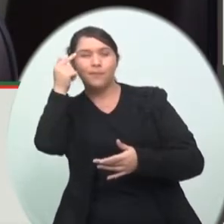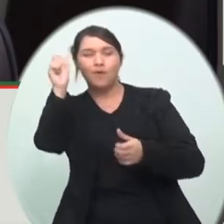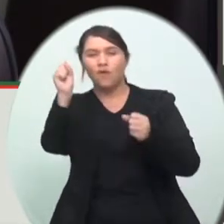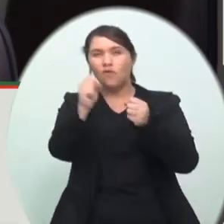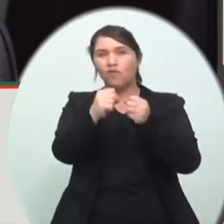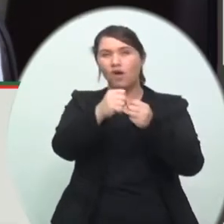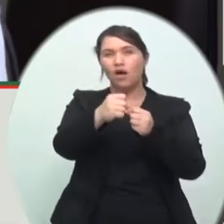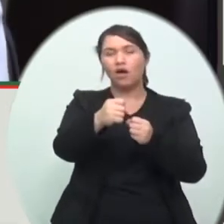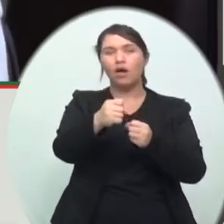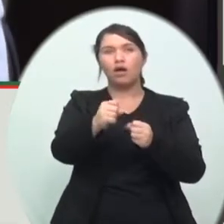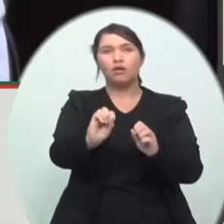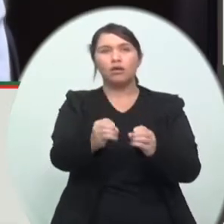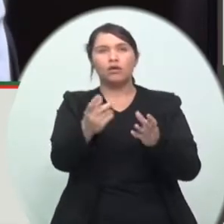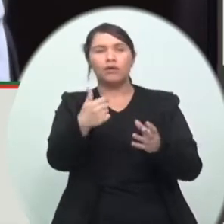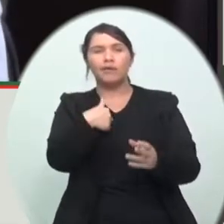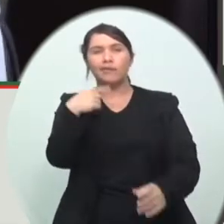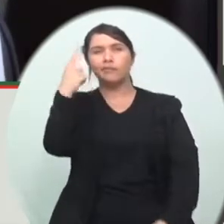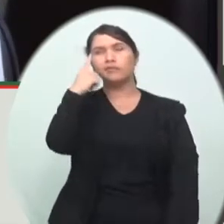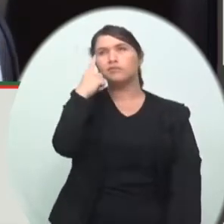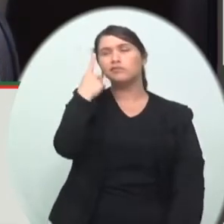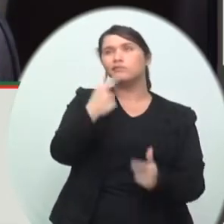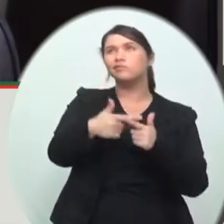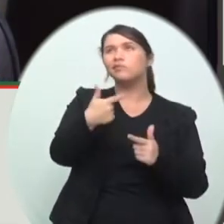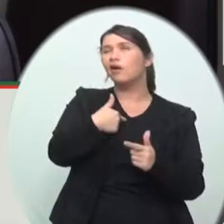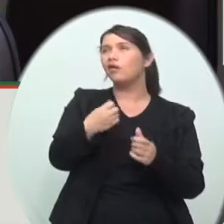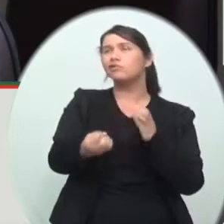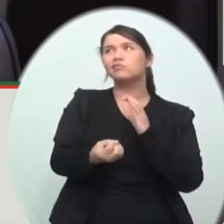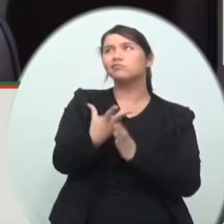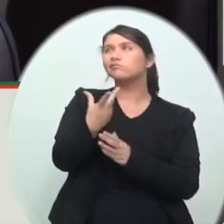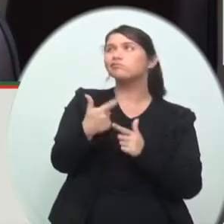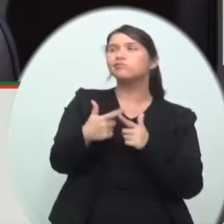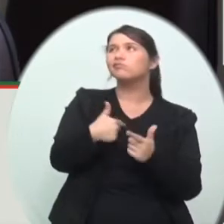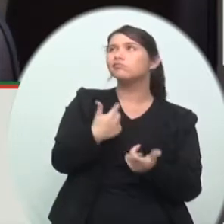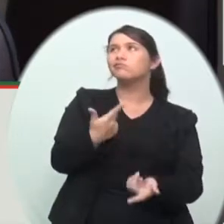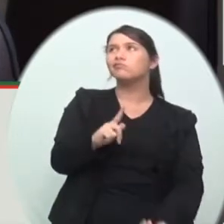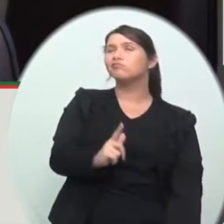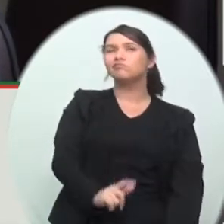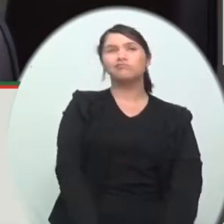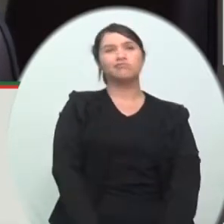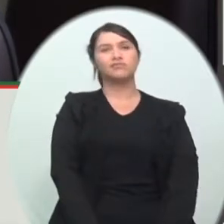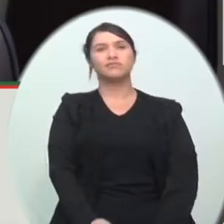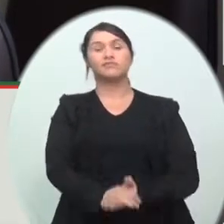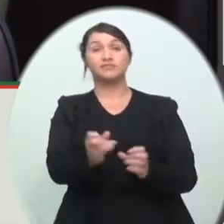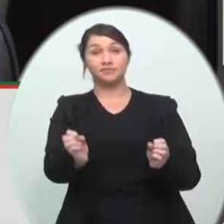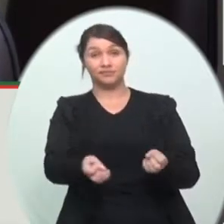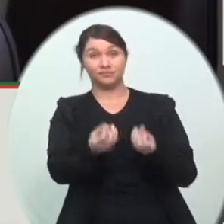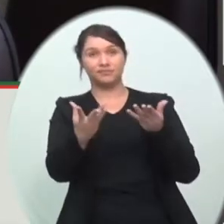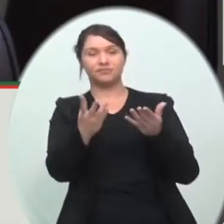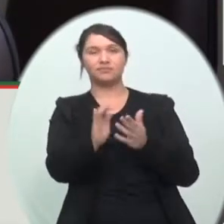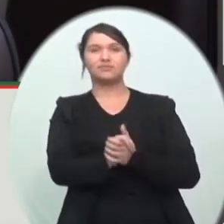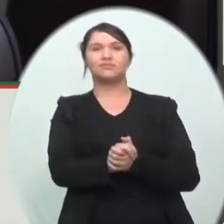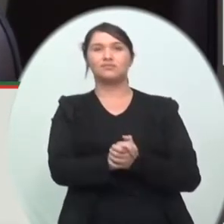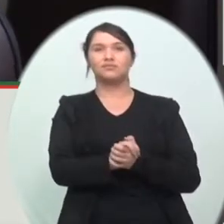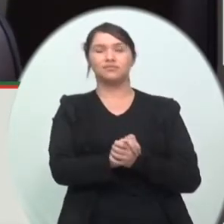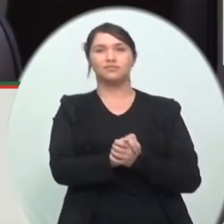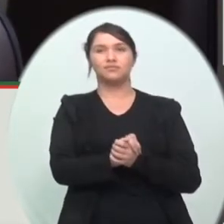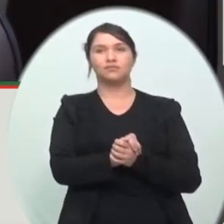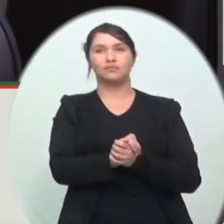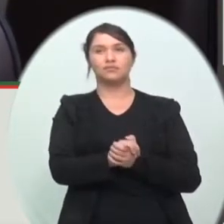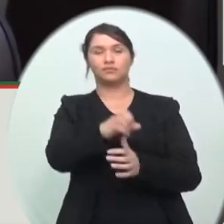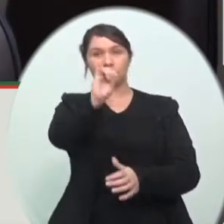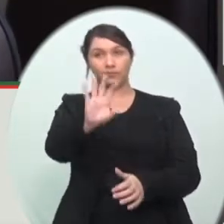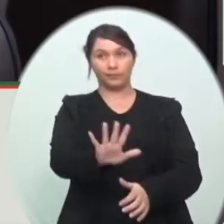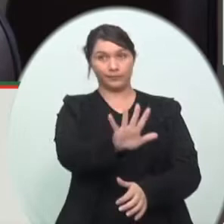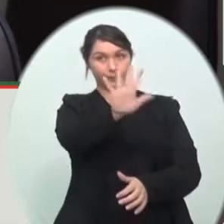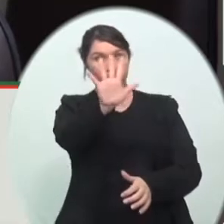com essa ideia antes? E esse gráfico mostra também o poder que está cada vez mais... Tem um gráfico aqui que queria